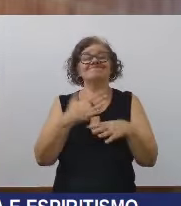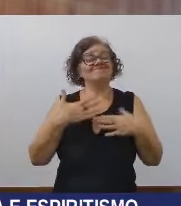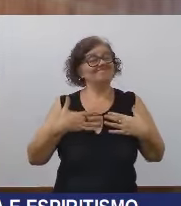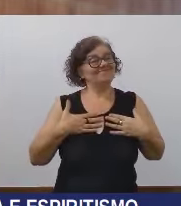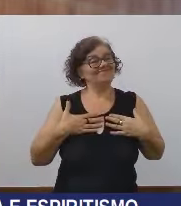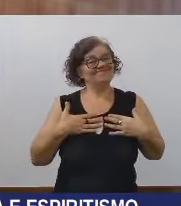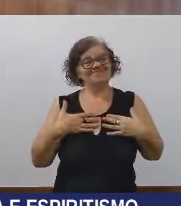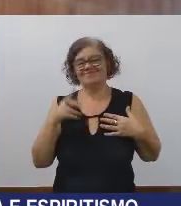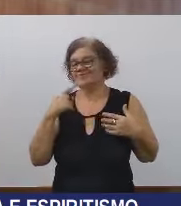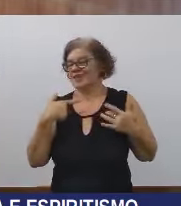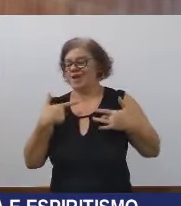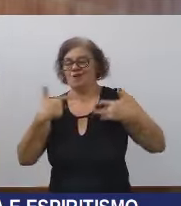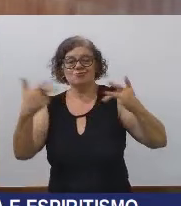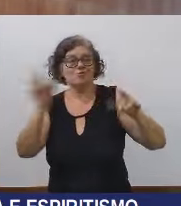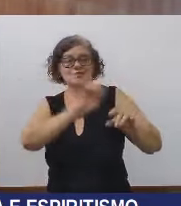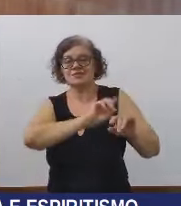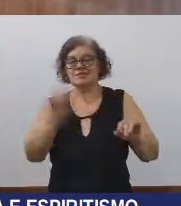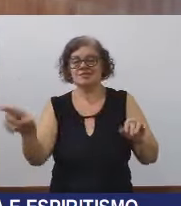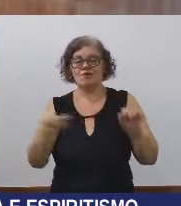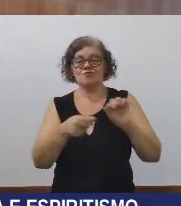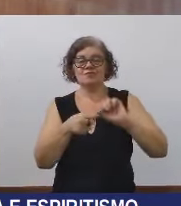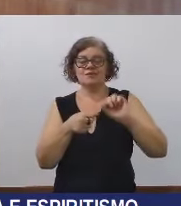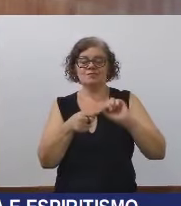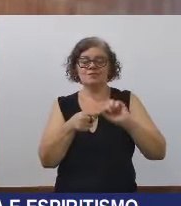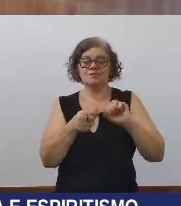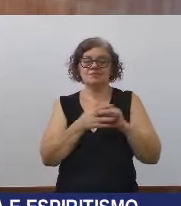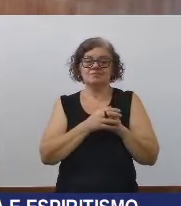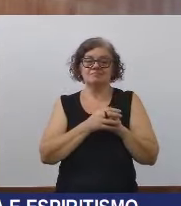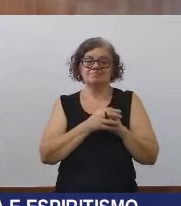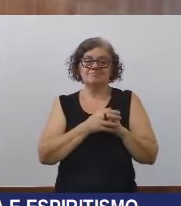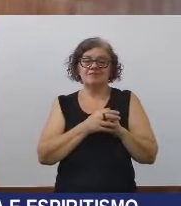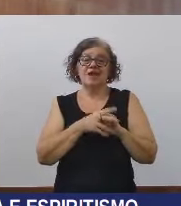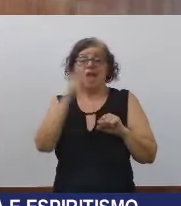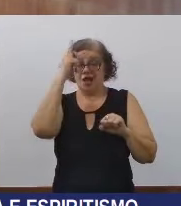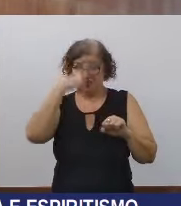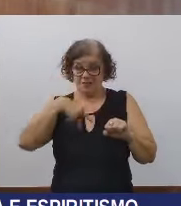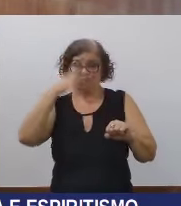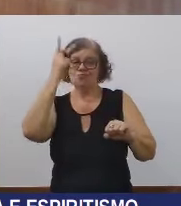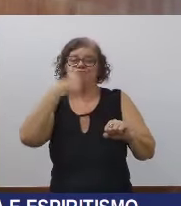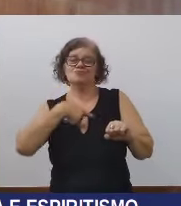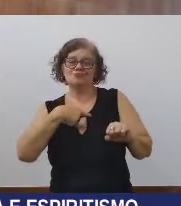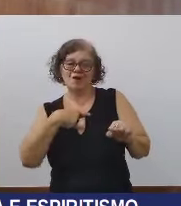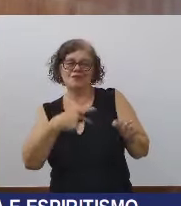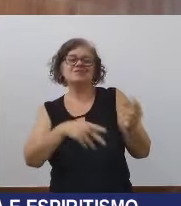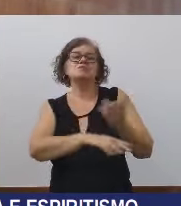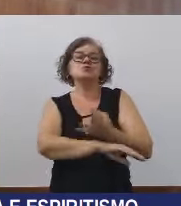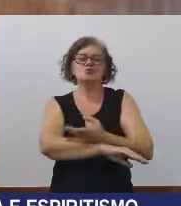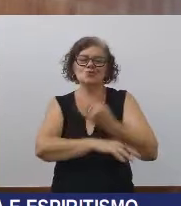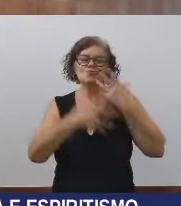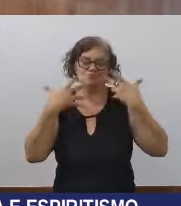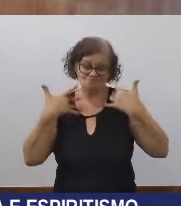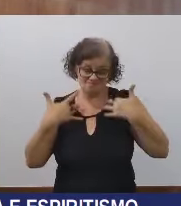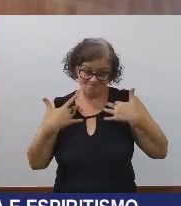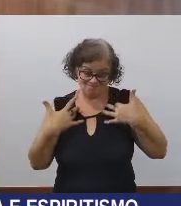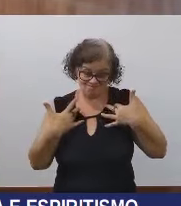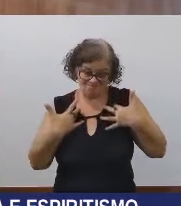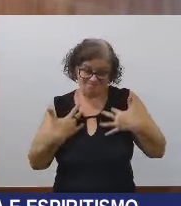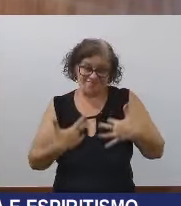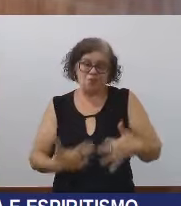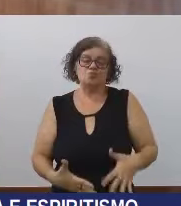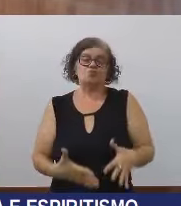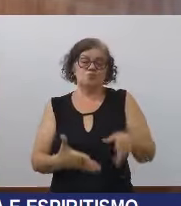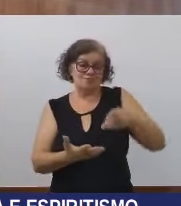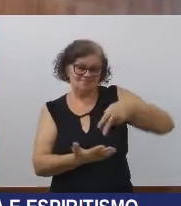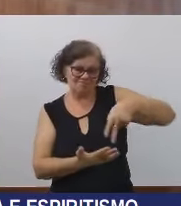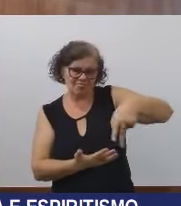Mas nós não agimos assim, não é mesmo? Nós temos tantos hábitos arraigados que a gente vai sempre